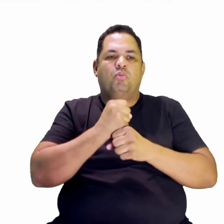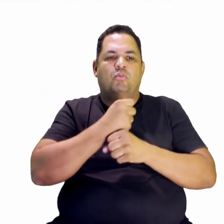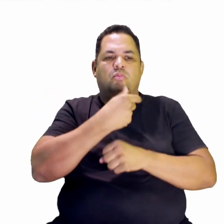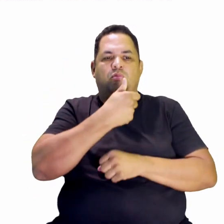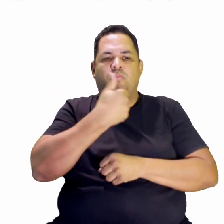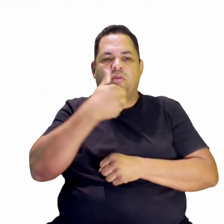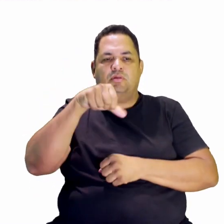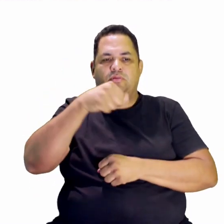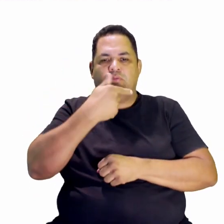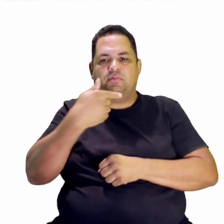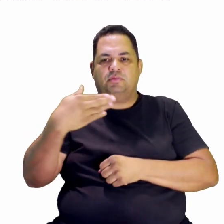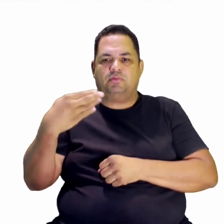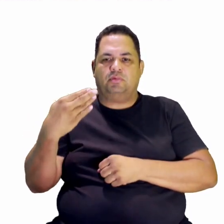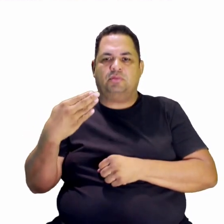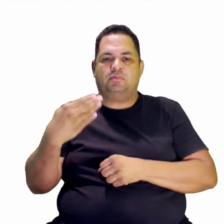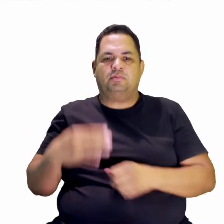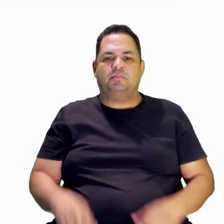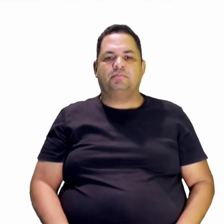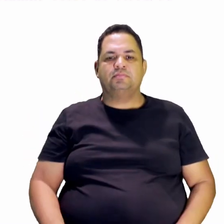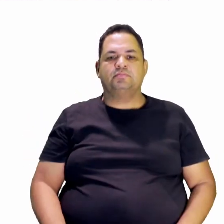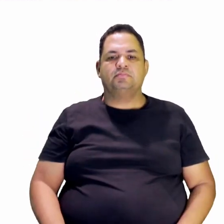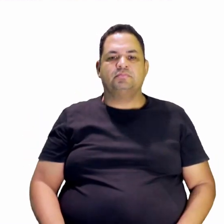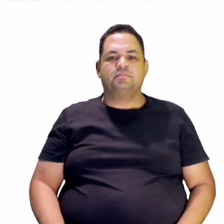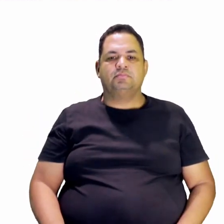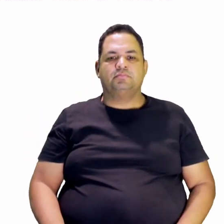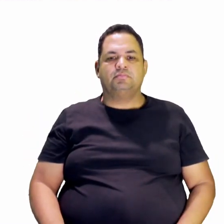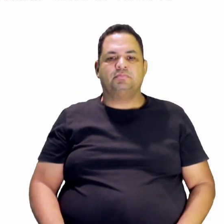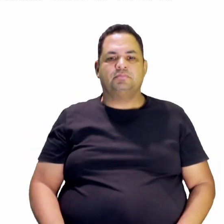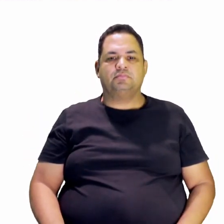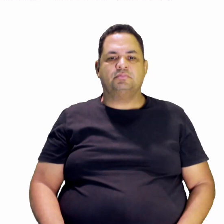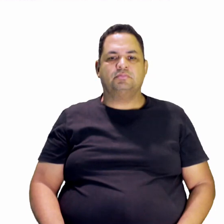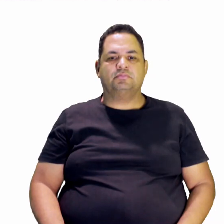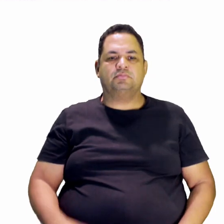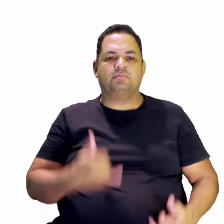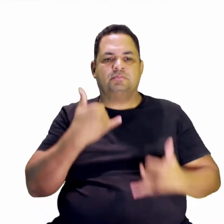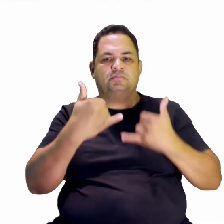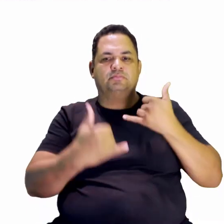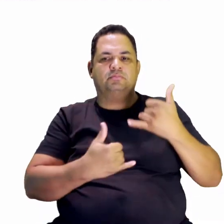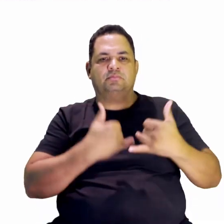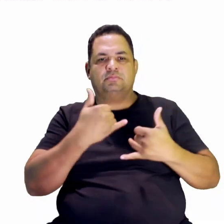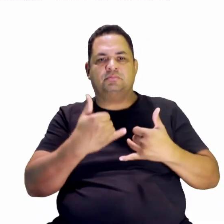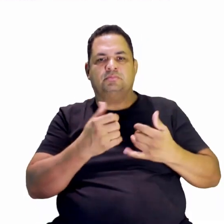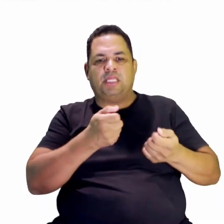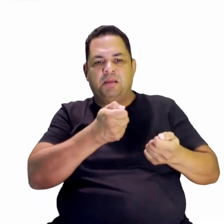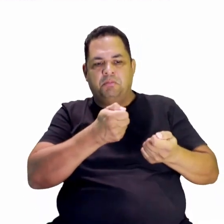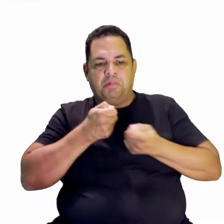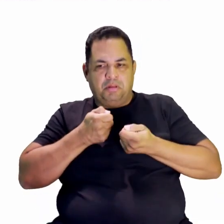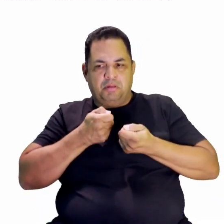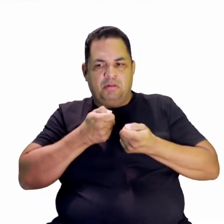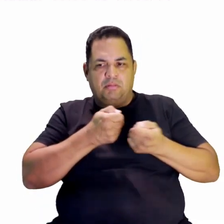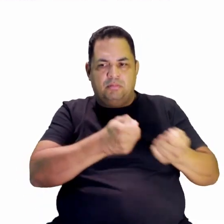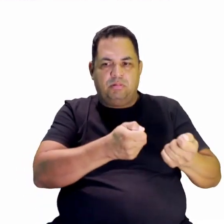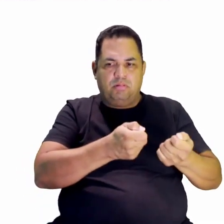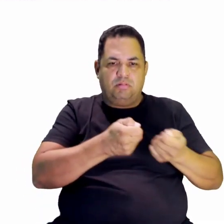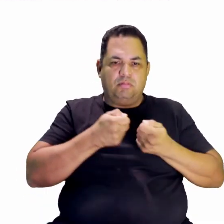Matheus Adame aí e tal. Então, a brincadeirinha do cabo de guerra, e aí ele retorna para os Jogos